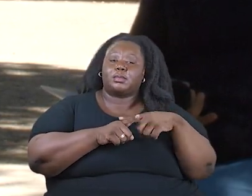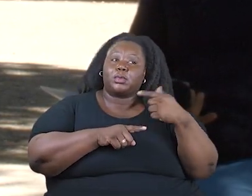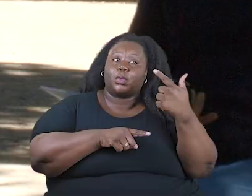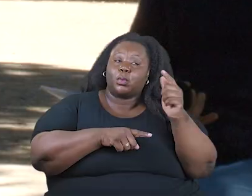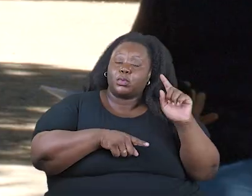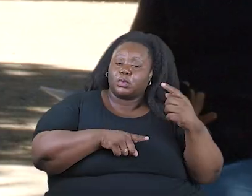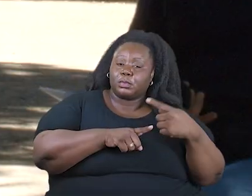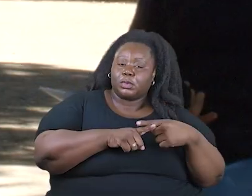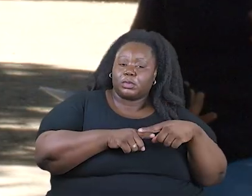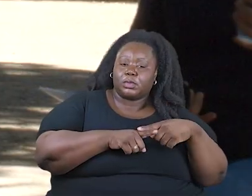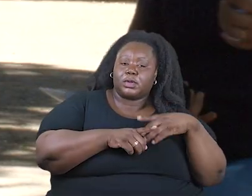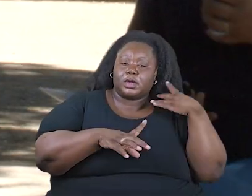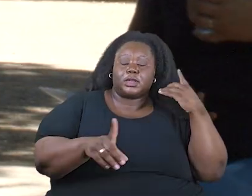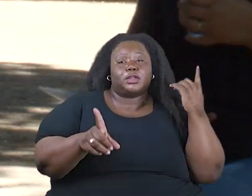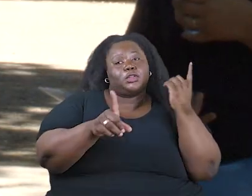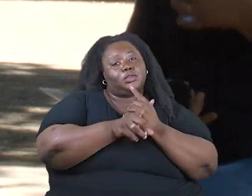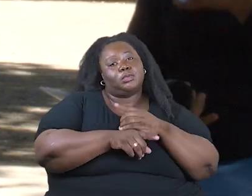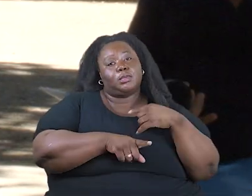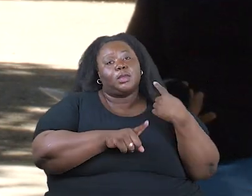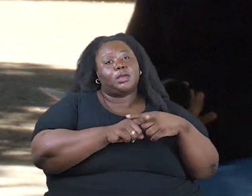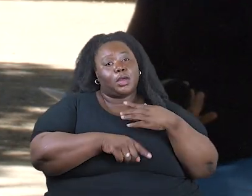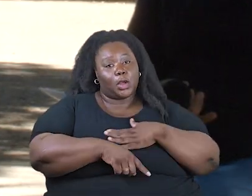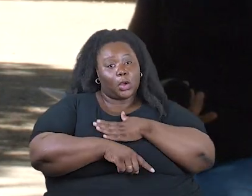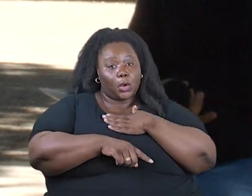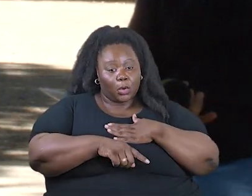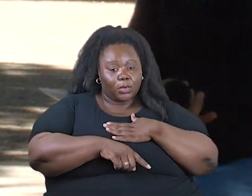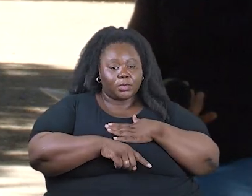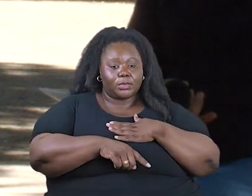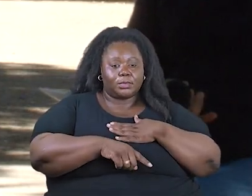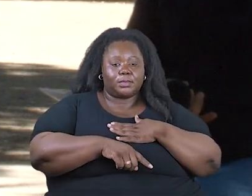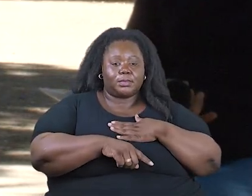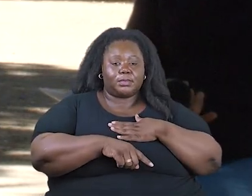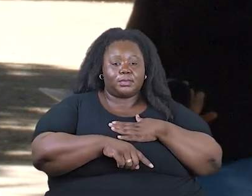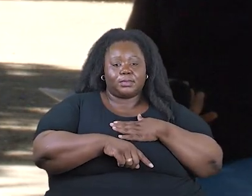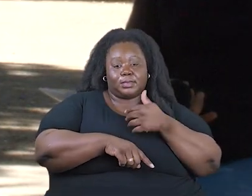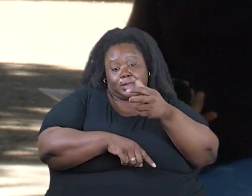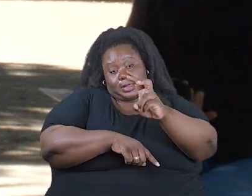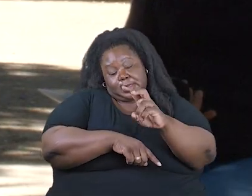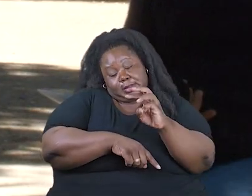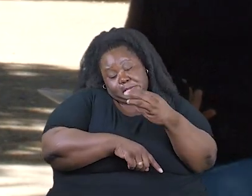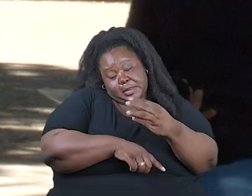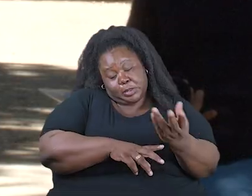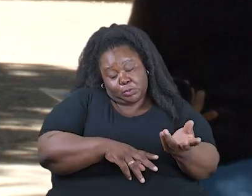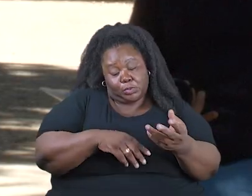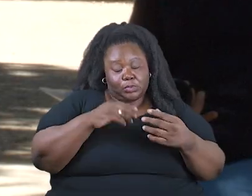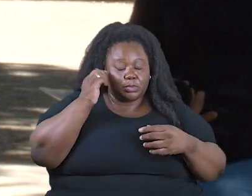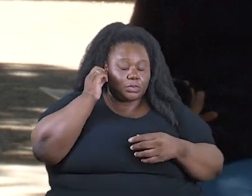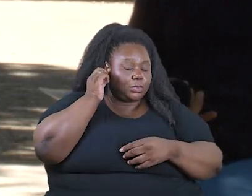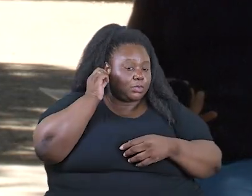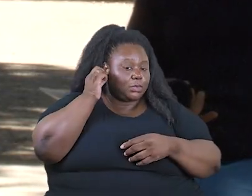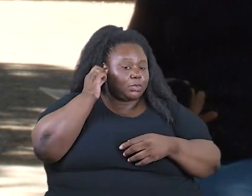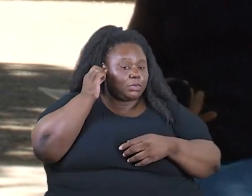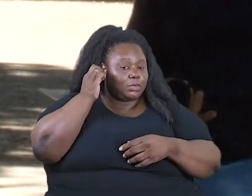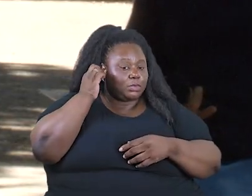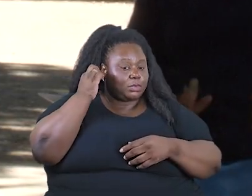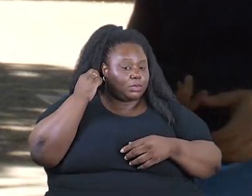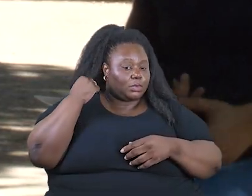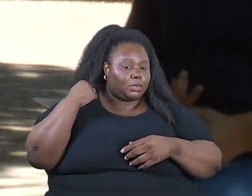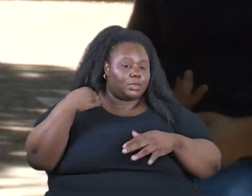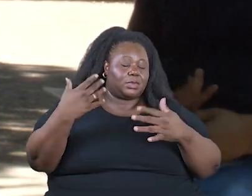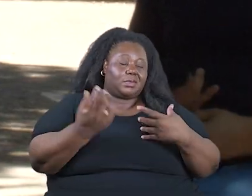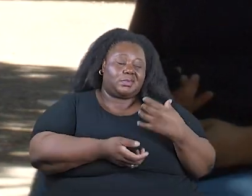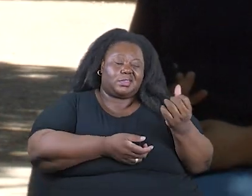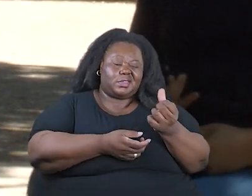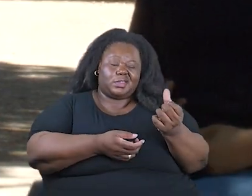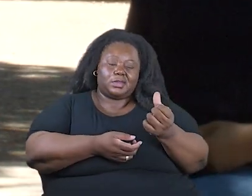outro motivo. Ele descobriu que, de fato, as pessoas gostavam do trabalho dele, porque acabou em 15 minutos. Então, isso